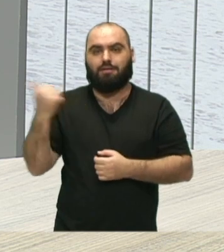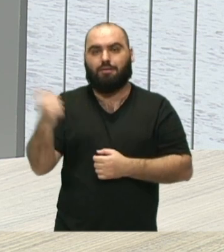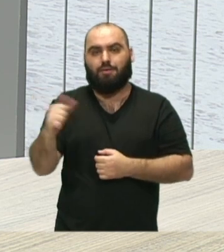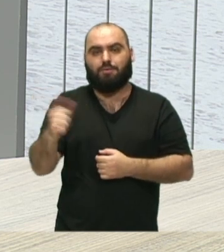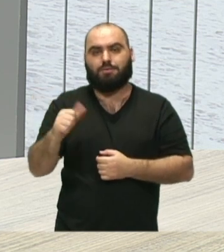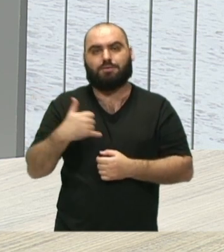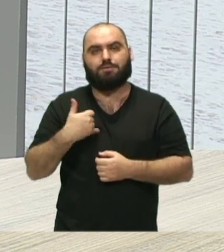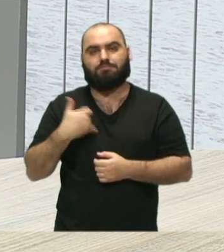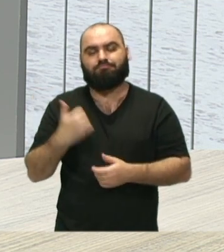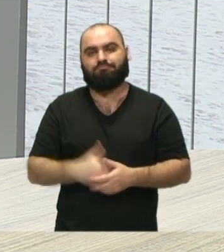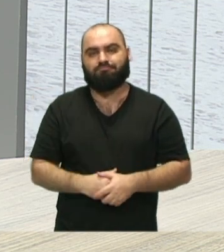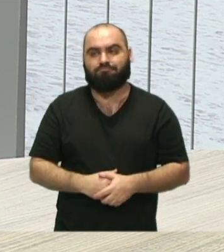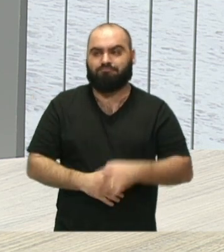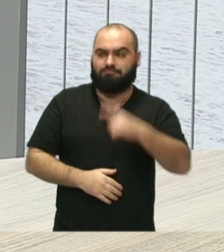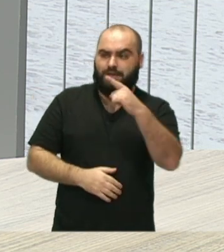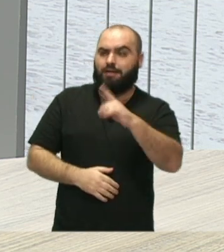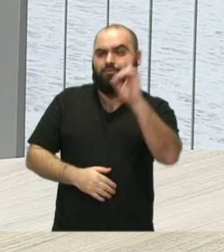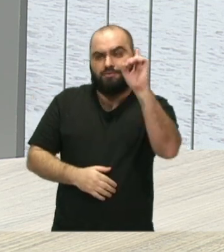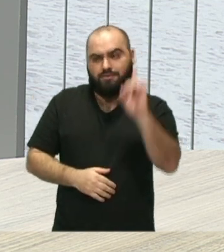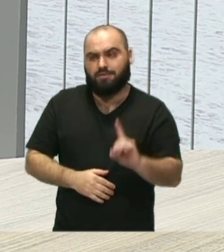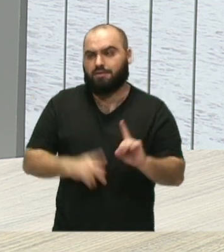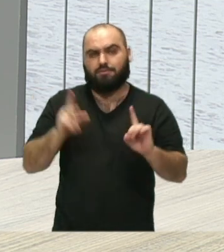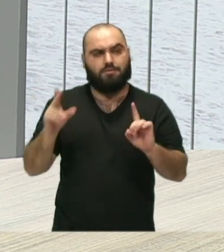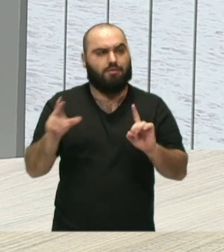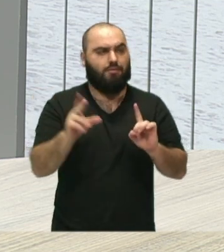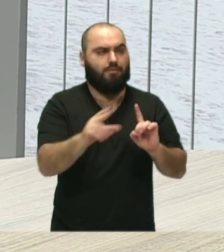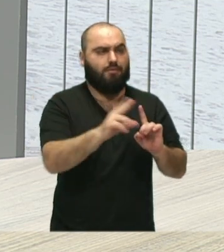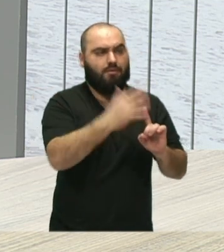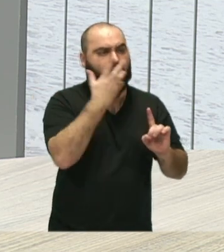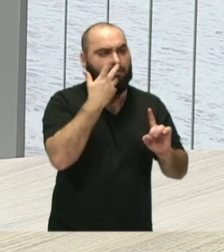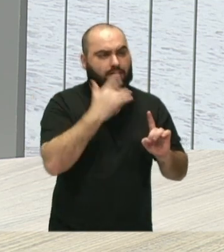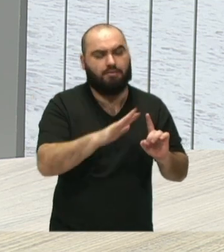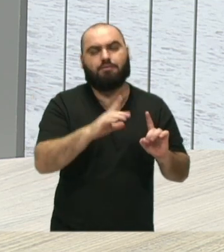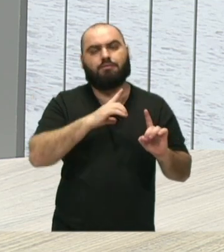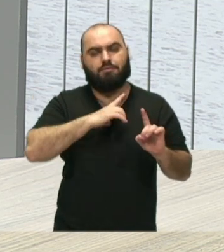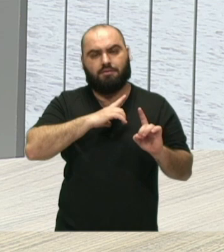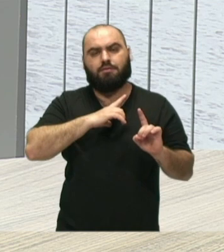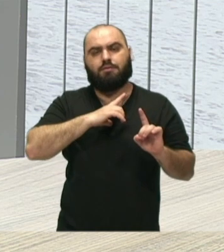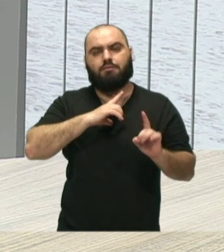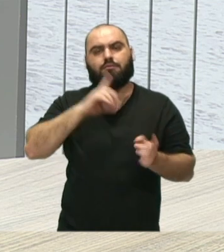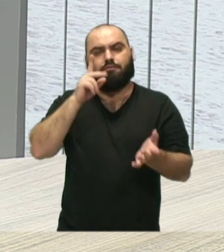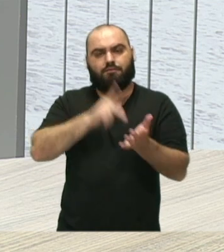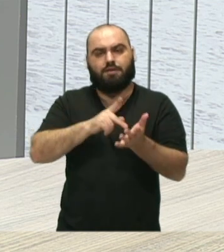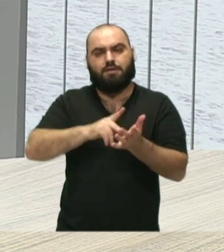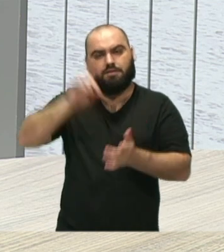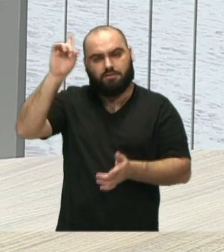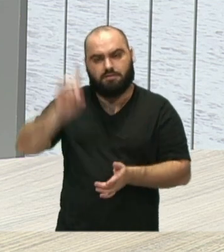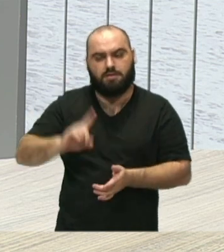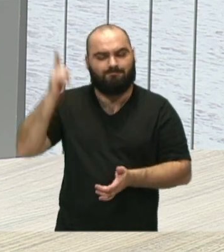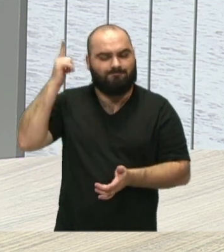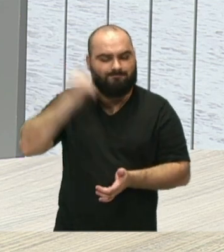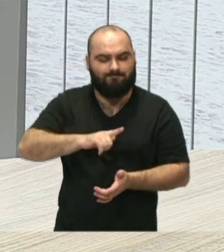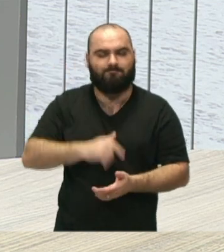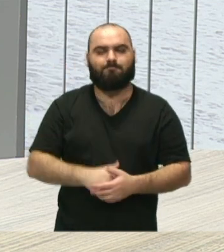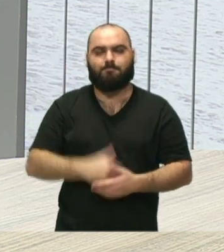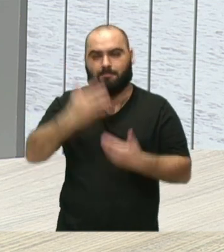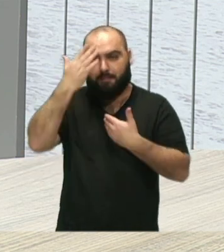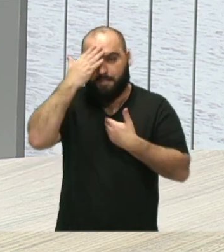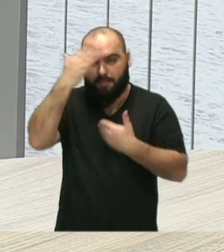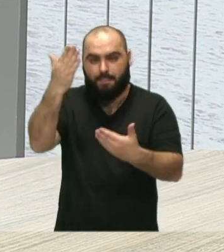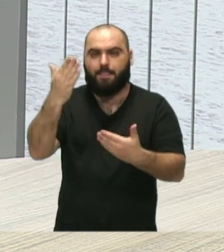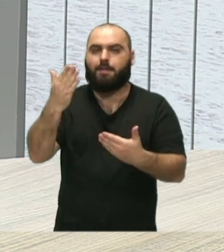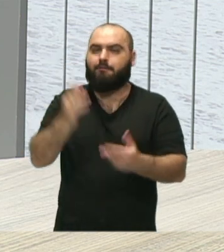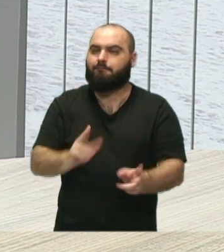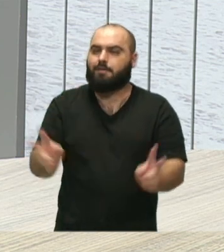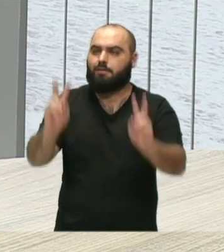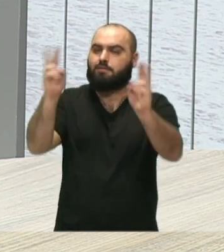eles, que ele tem o direito que todas as crianças têm e que todas as crianças tenham realmente, de fato, seus direitos conquistados. Eu agradeço o espaço, valorizo